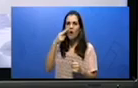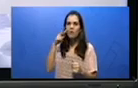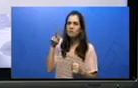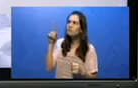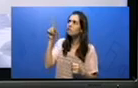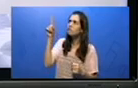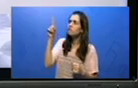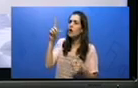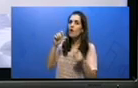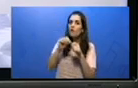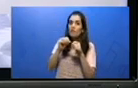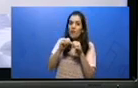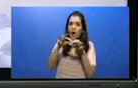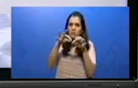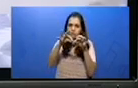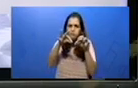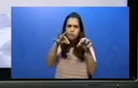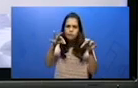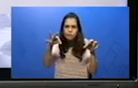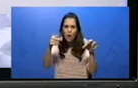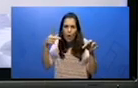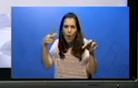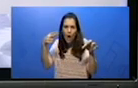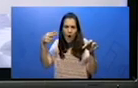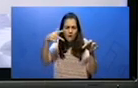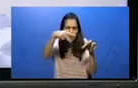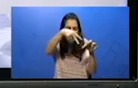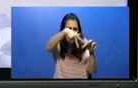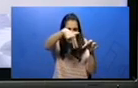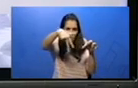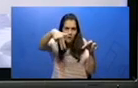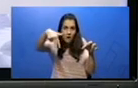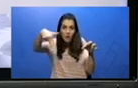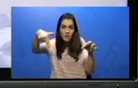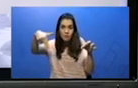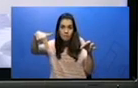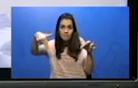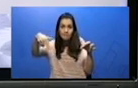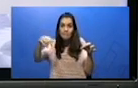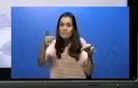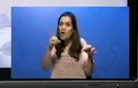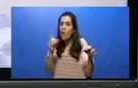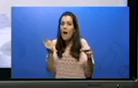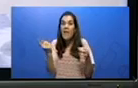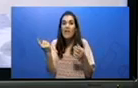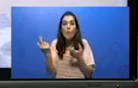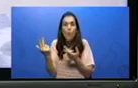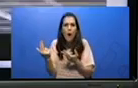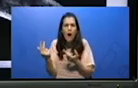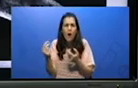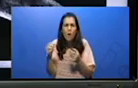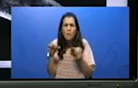um corte, e tanto o lado direito quanto o esquerdo tem uma semelhança. Não são idênticos, são semelhantes.